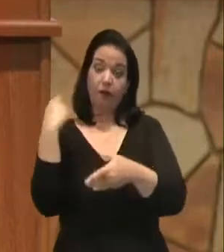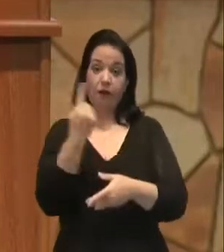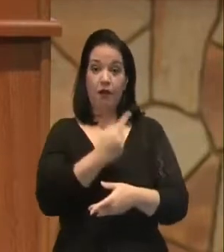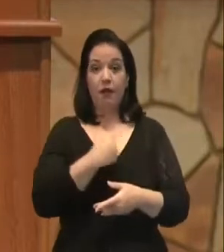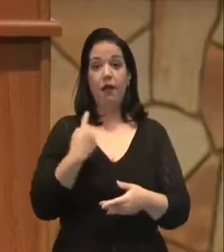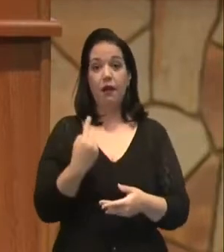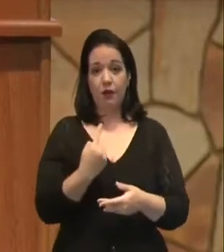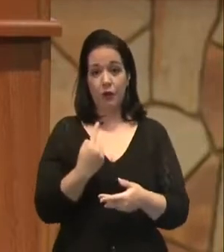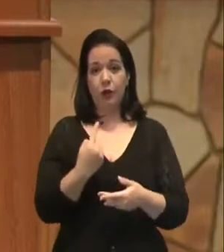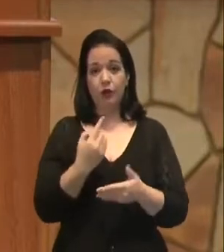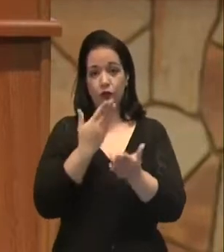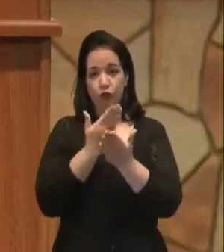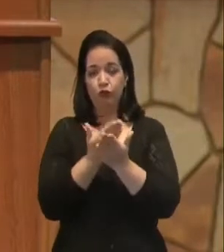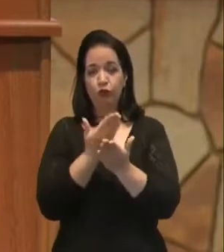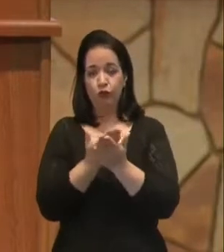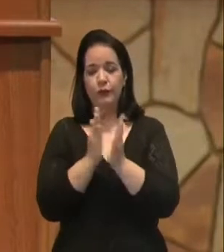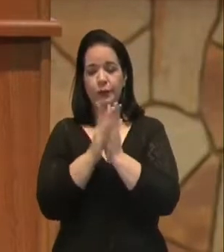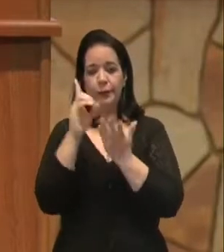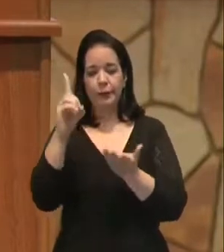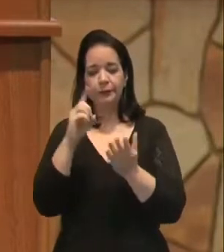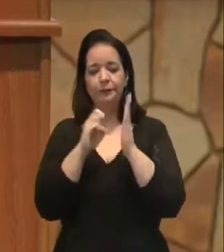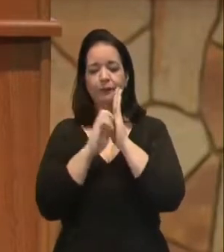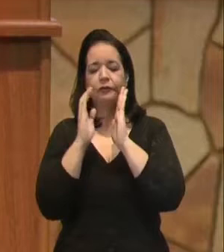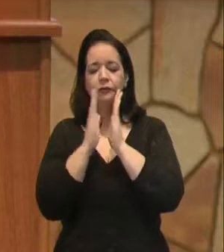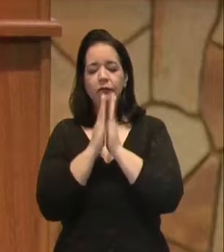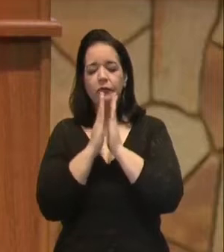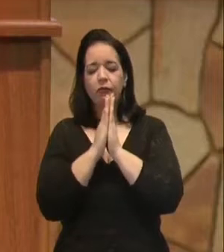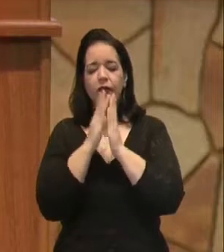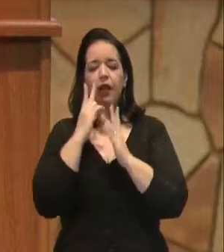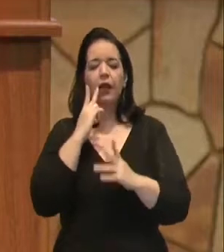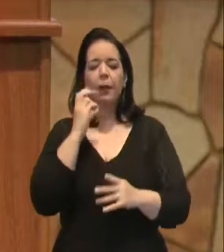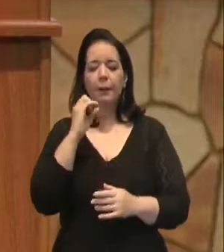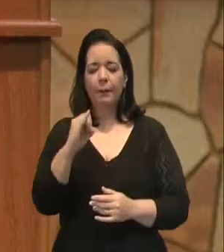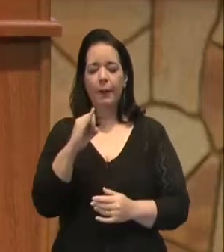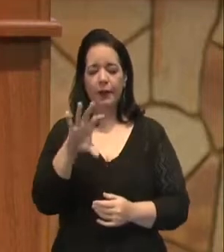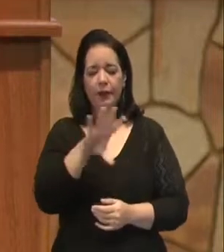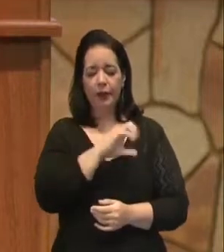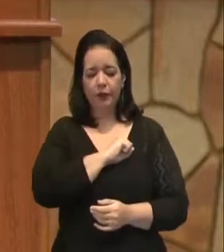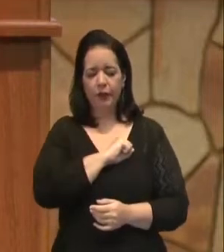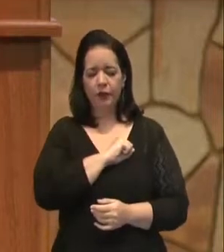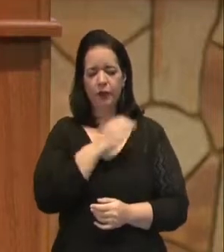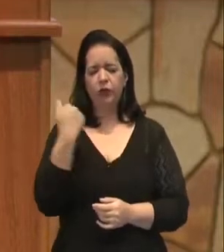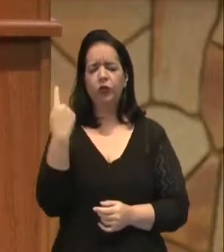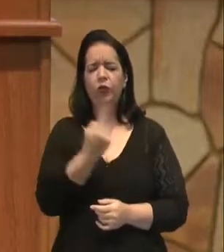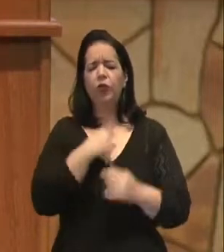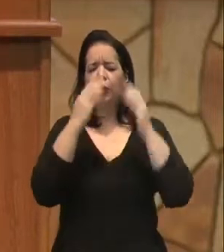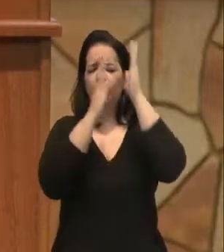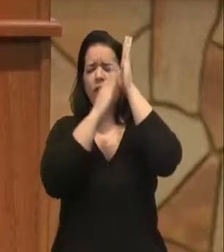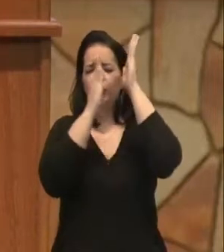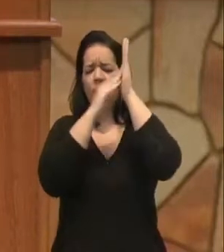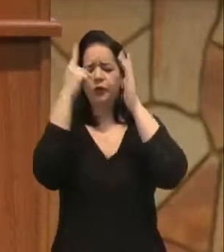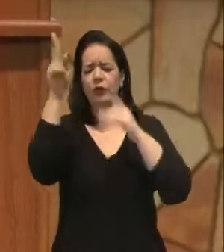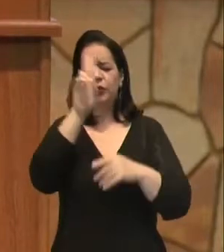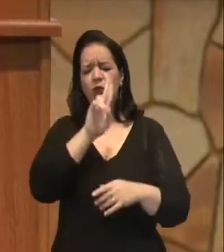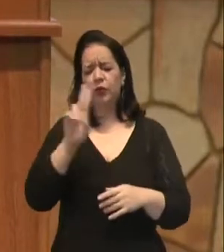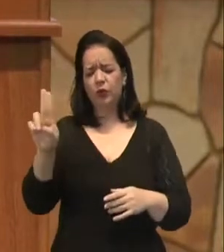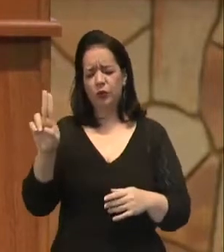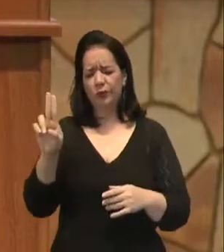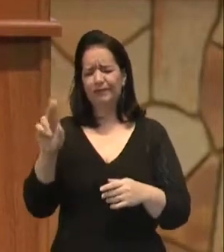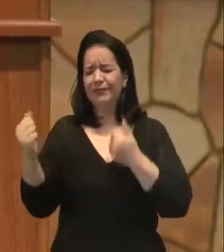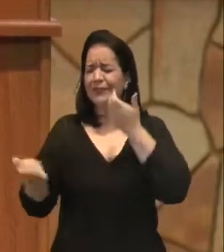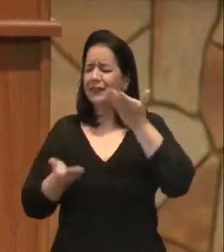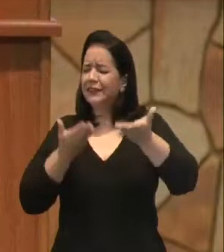esse estudo. Pai bendito, louvado seja o teu nome, nós te bendizemos nessa